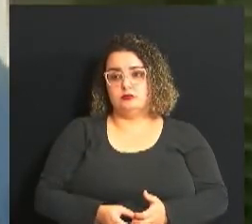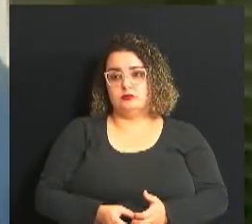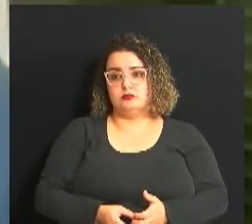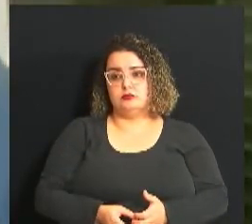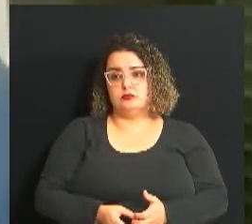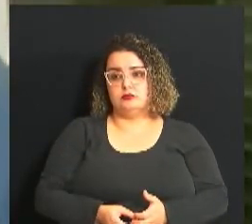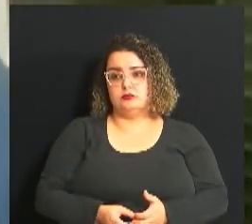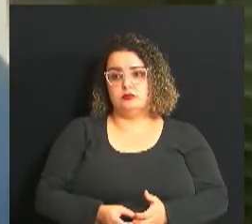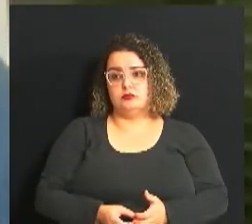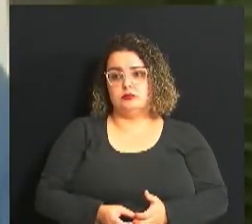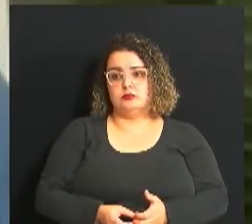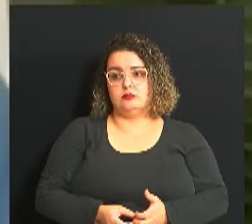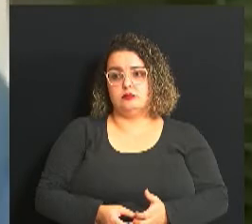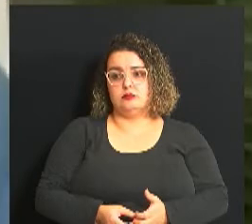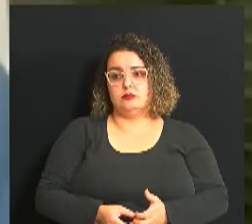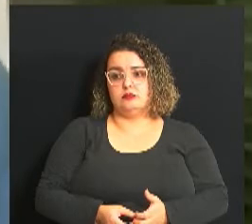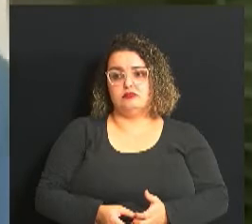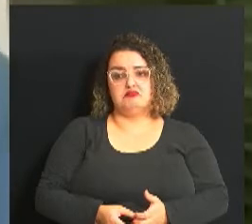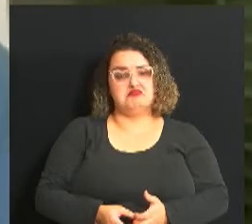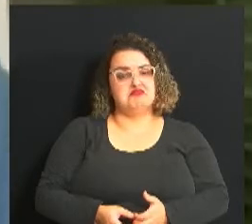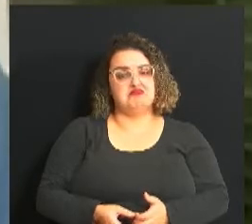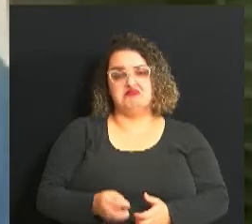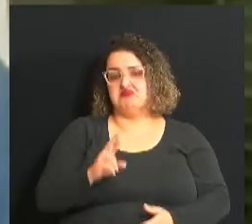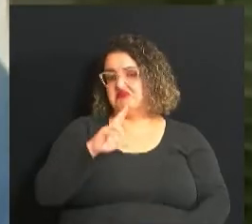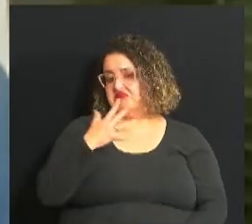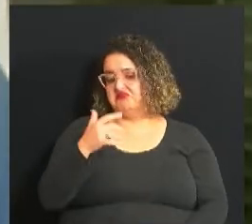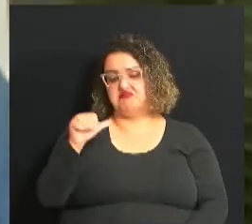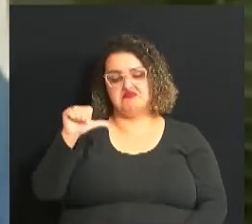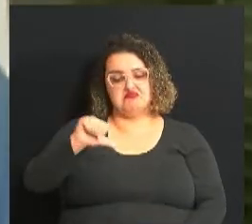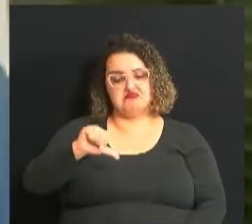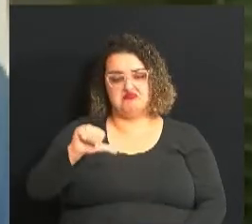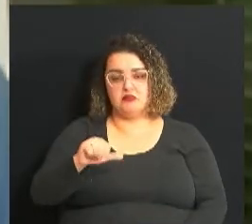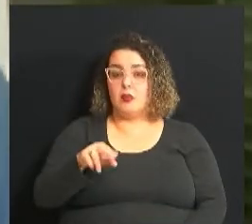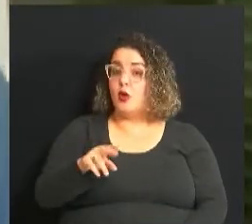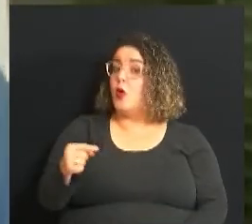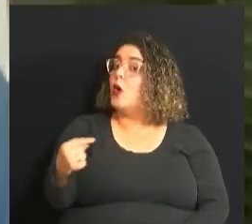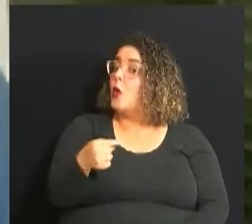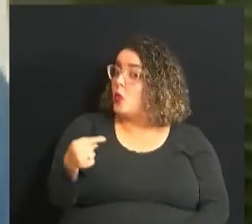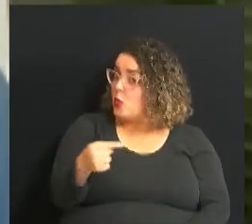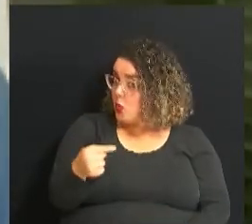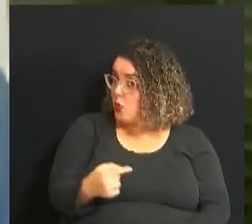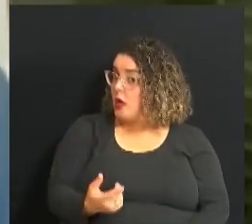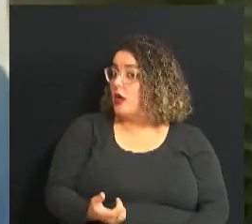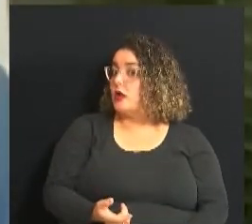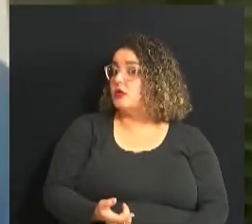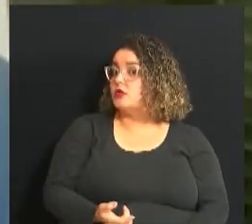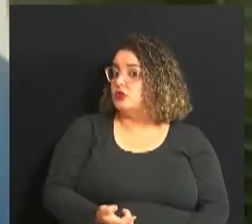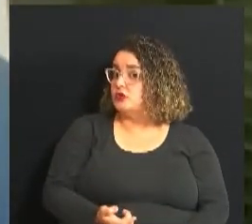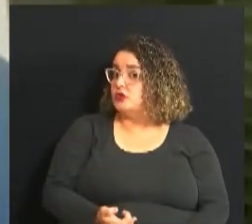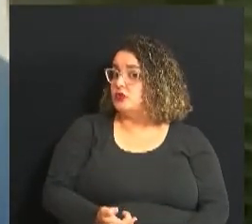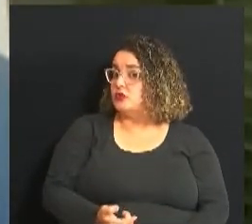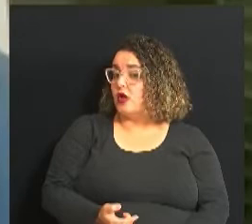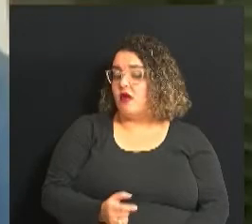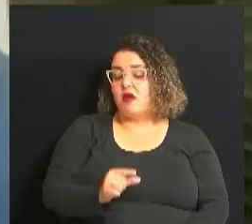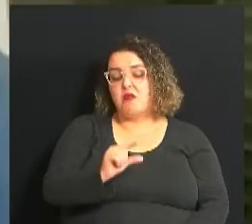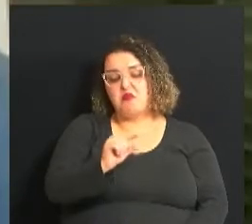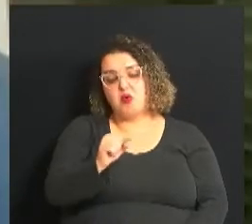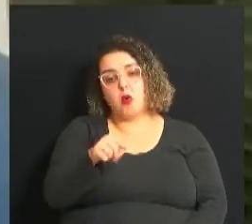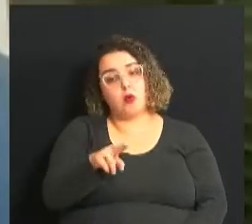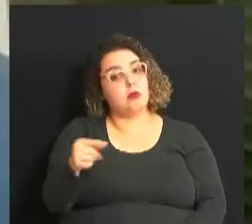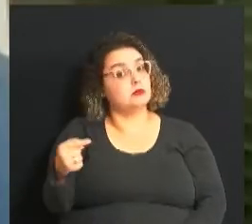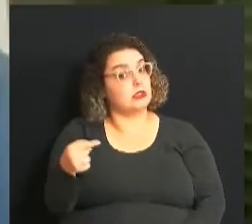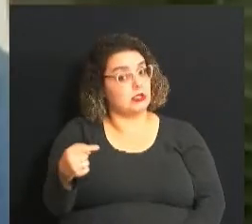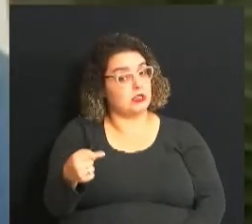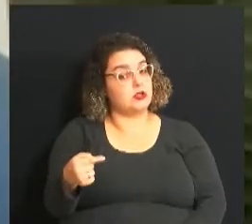ou irrisório ou negativo. O que nós preconizamos é